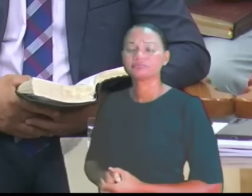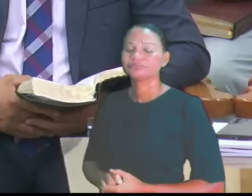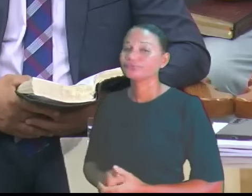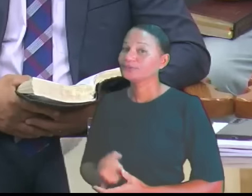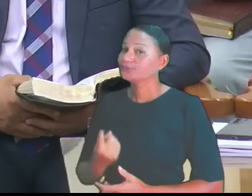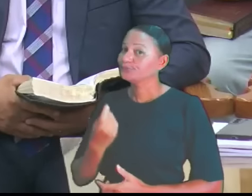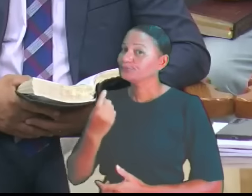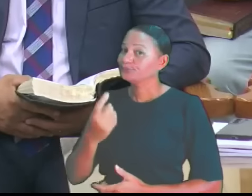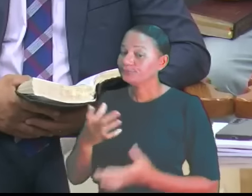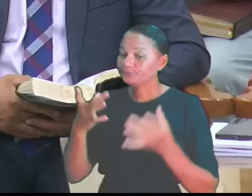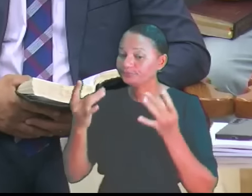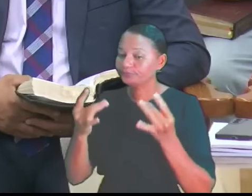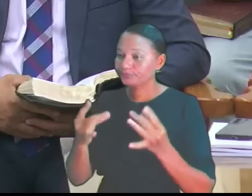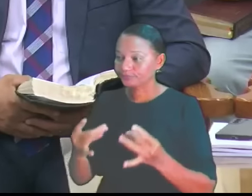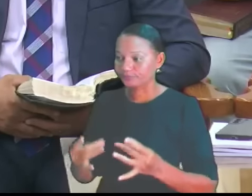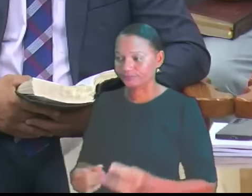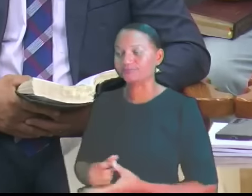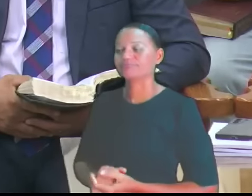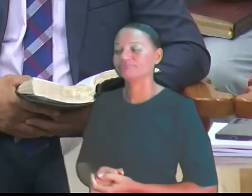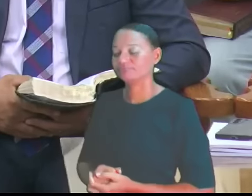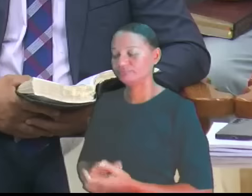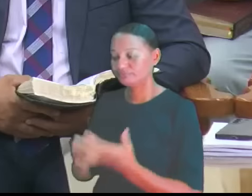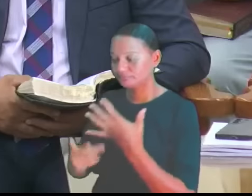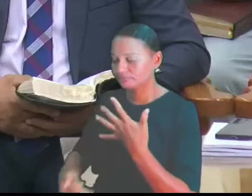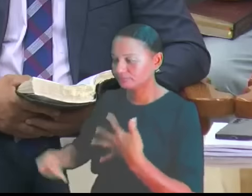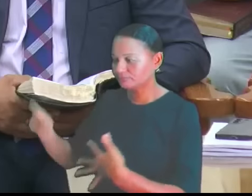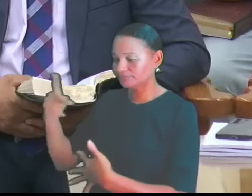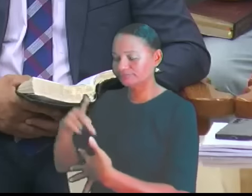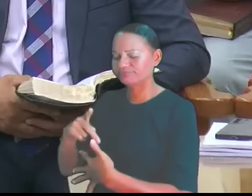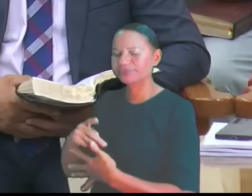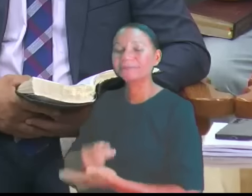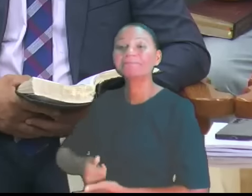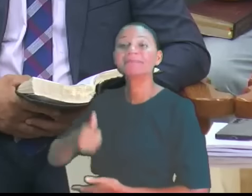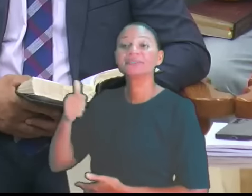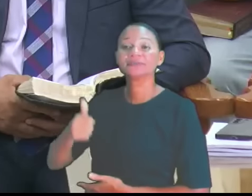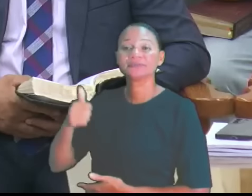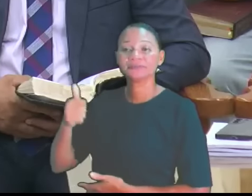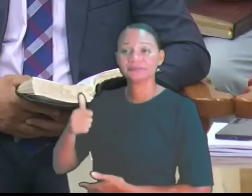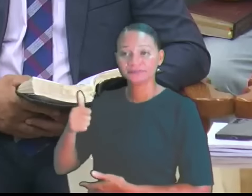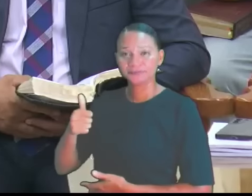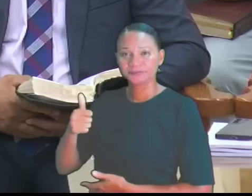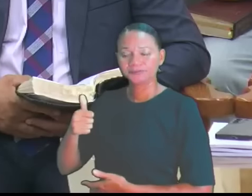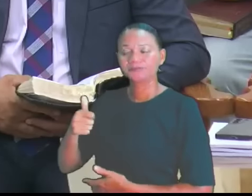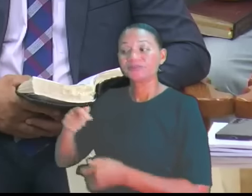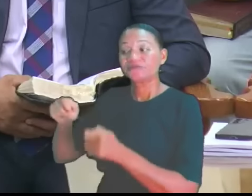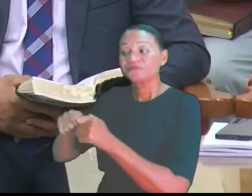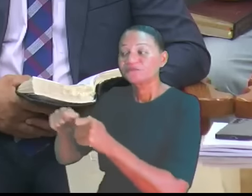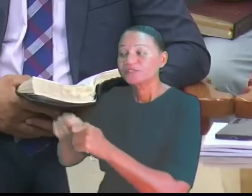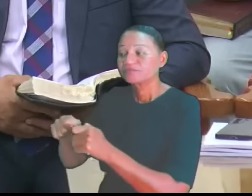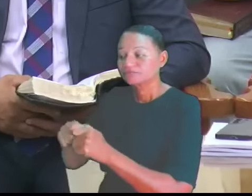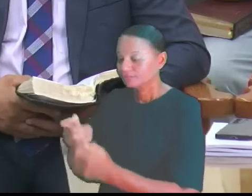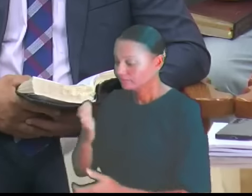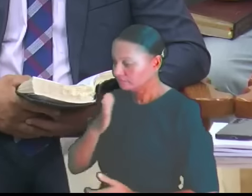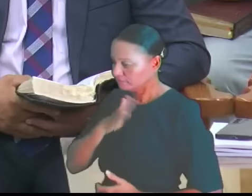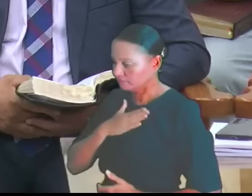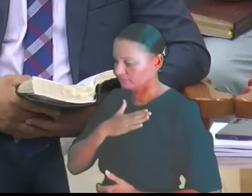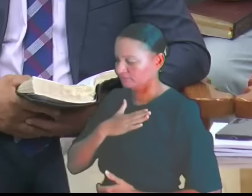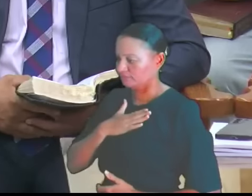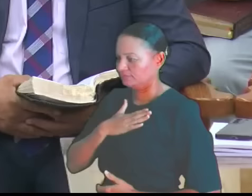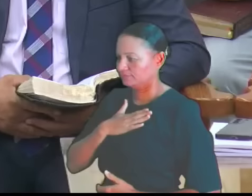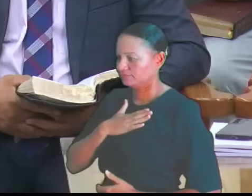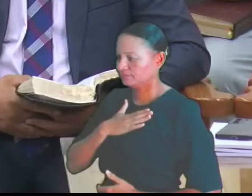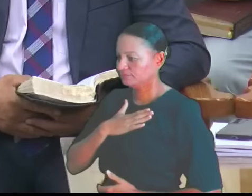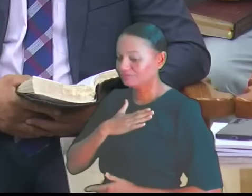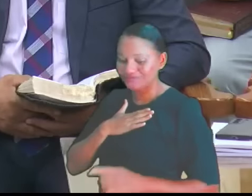detalhe: a senhora vai ter a lei da prioridade, primícia. Faz primeiro para mim. Irmão, ele não estava